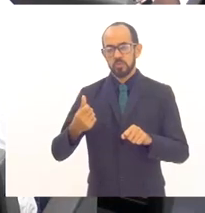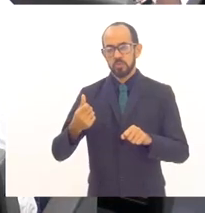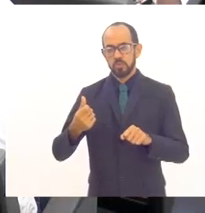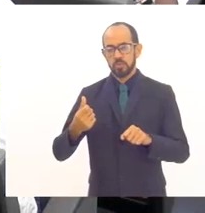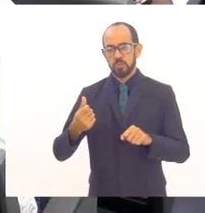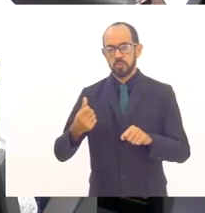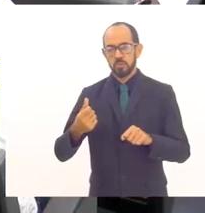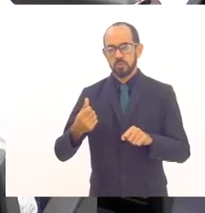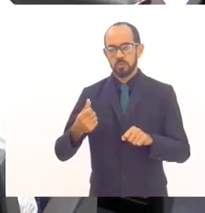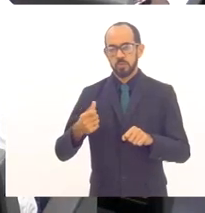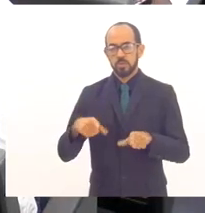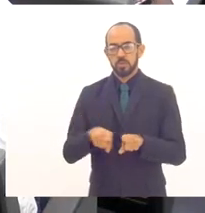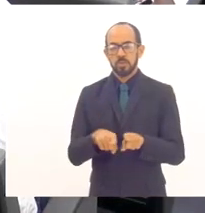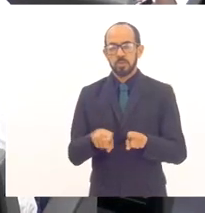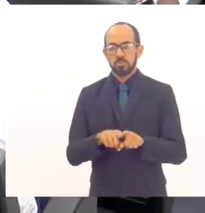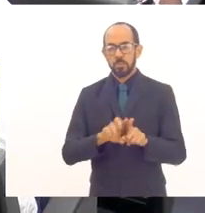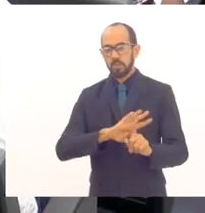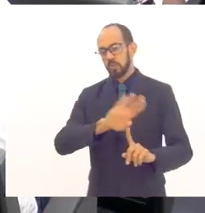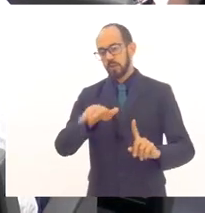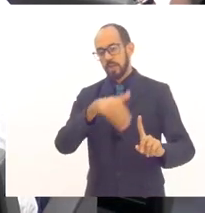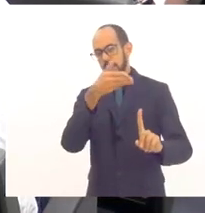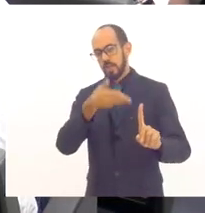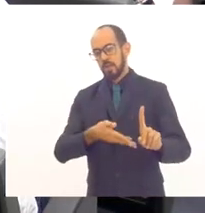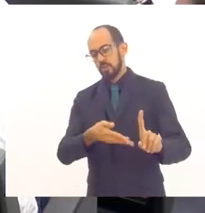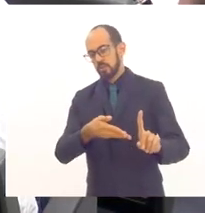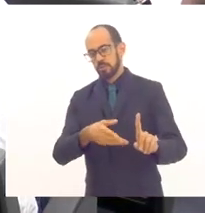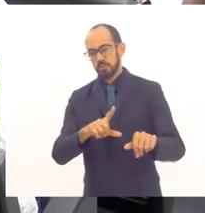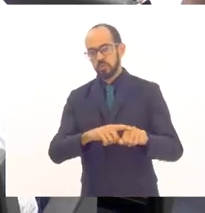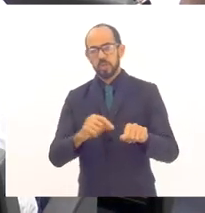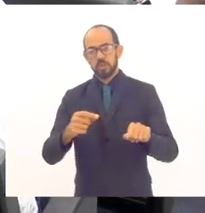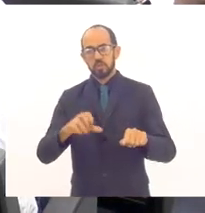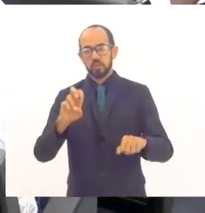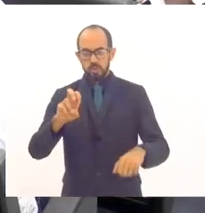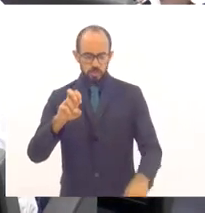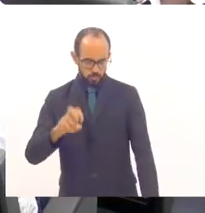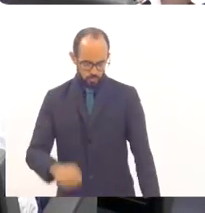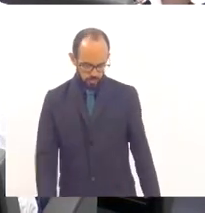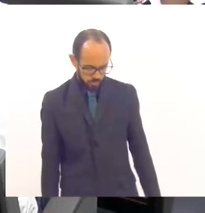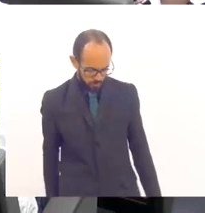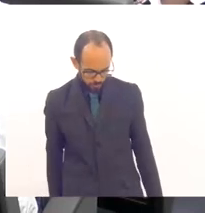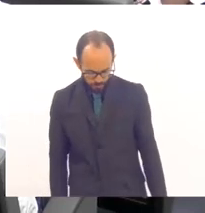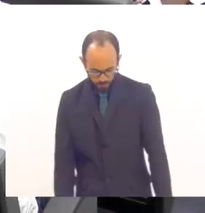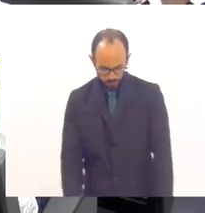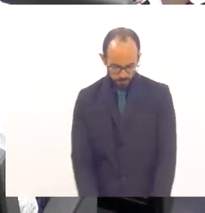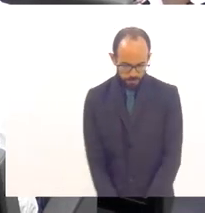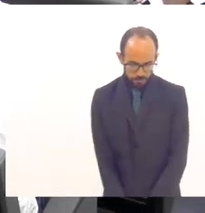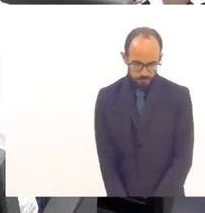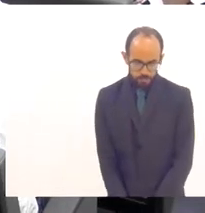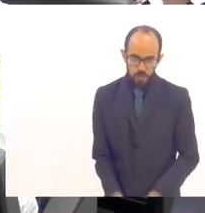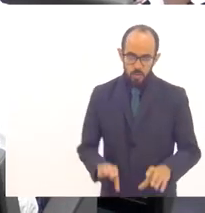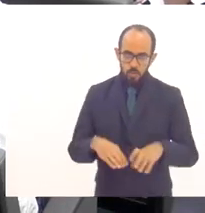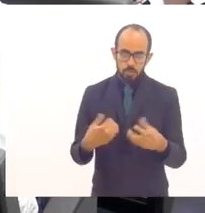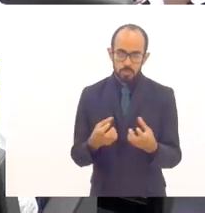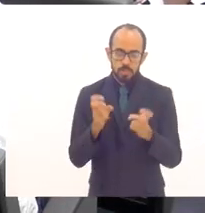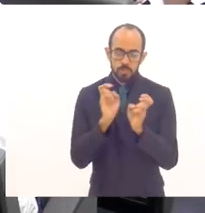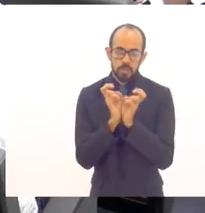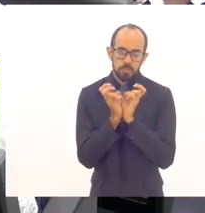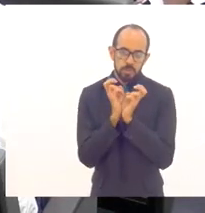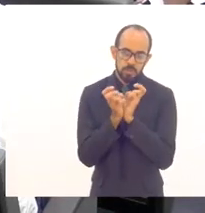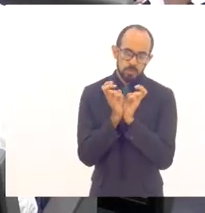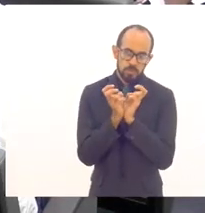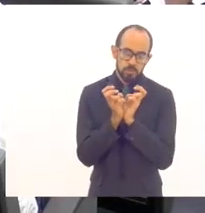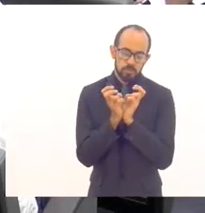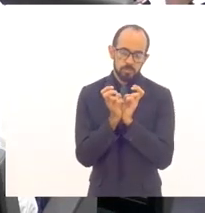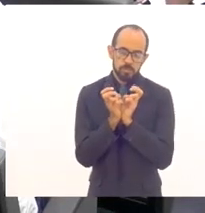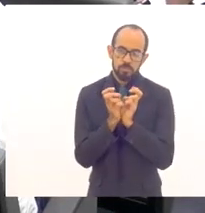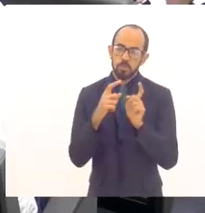e esse do reconhecimento lá o artigo 5º, né, o 5º, a comunidade capoeira legítima mantenedora. Por quê?